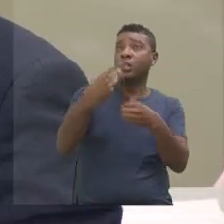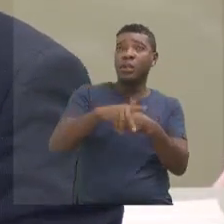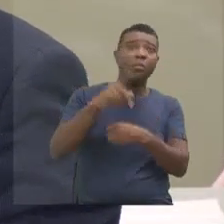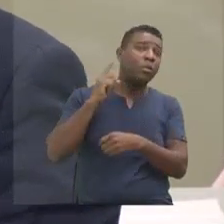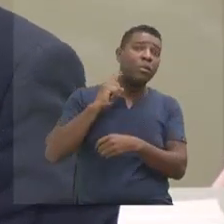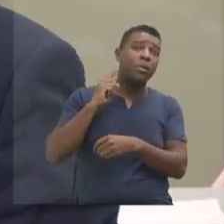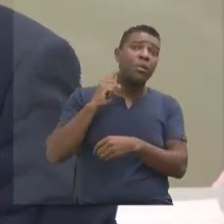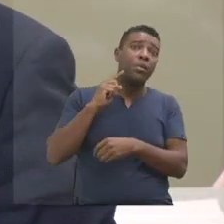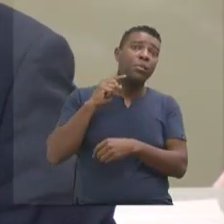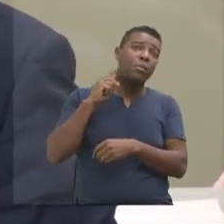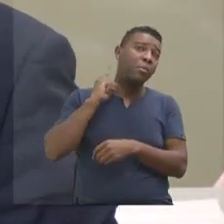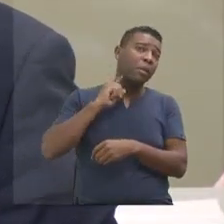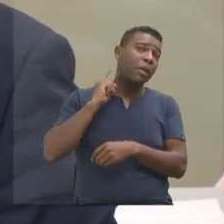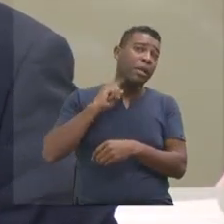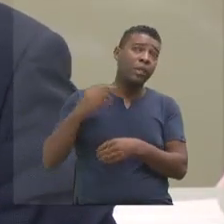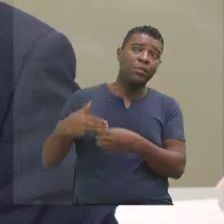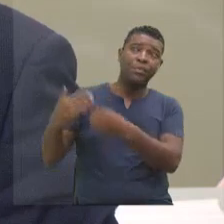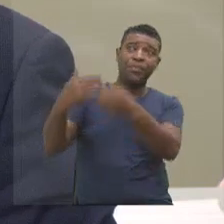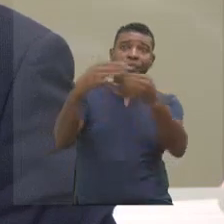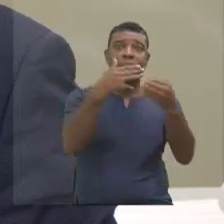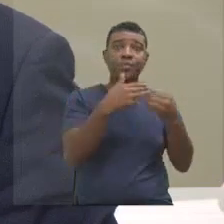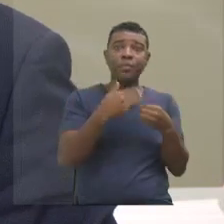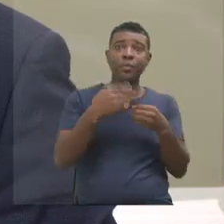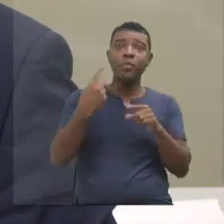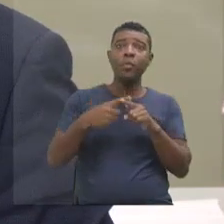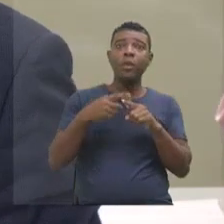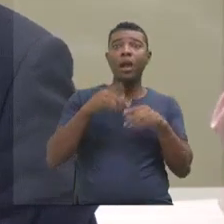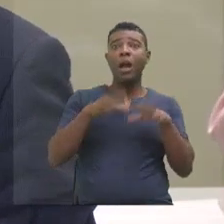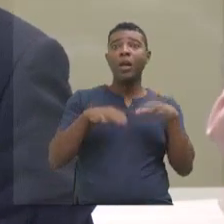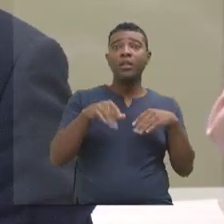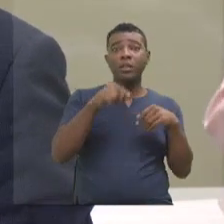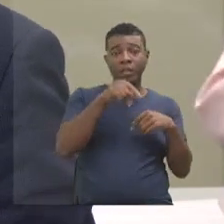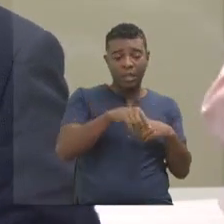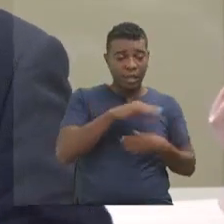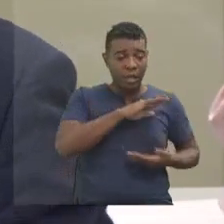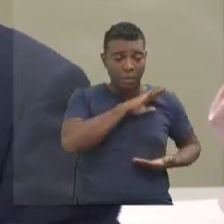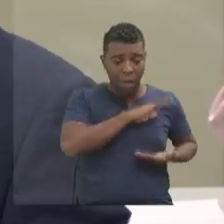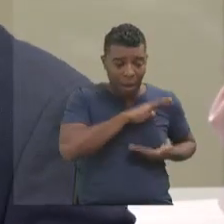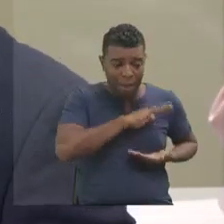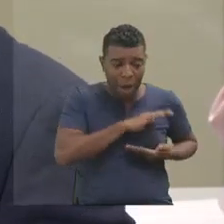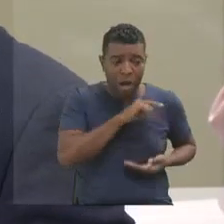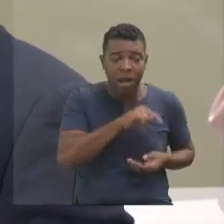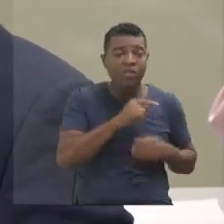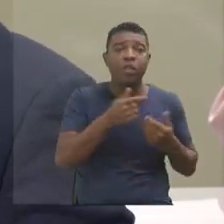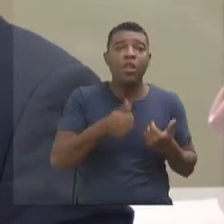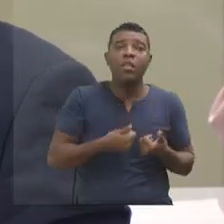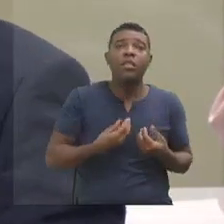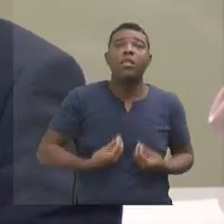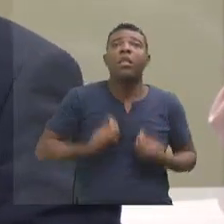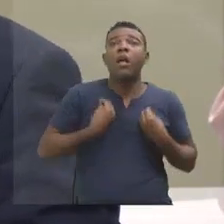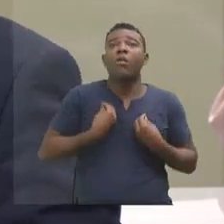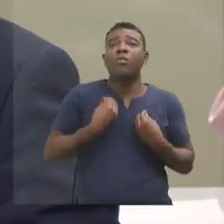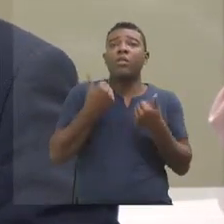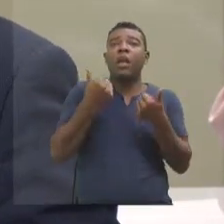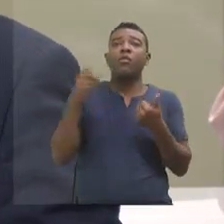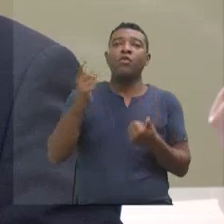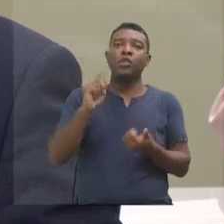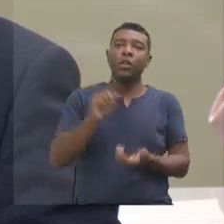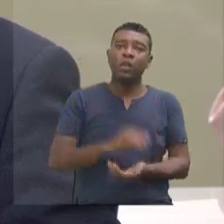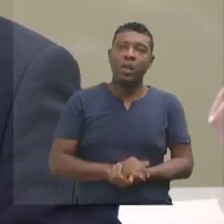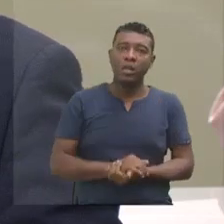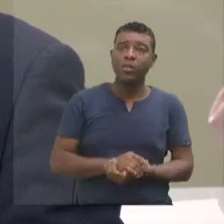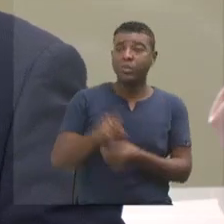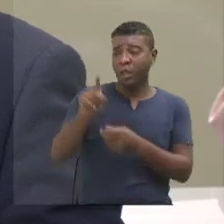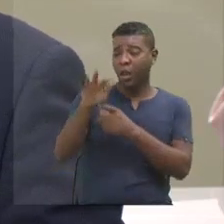cuidado porque às vezes você tem mamografia ainda não tá nem funcionando eu acho que o sábio que o Fábio como especialista